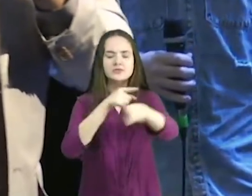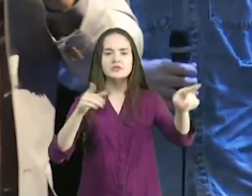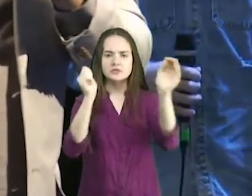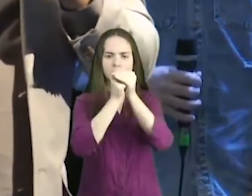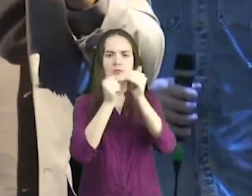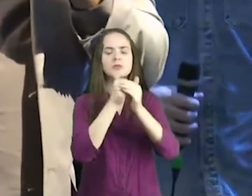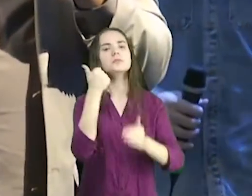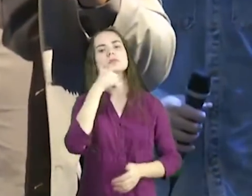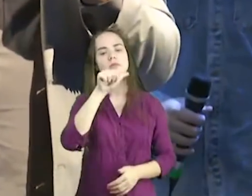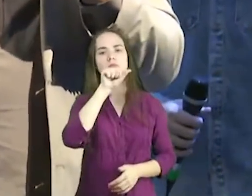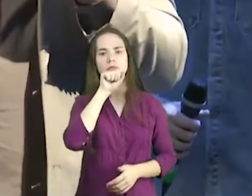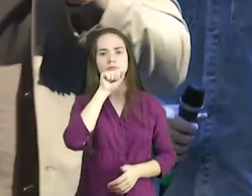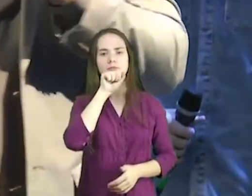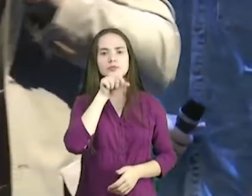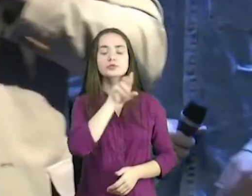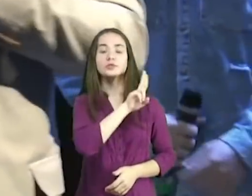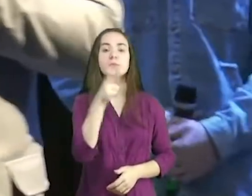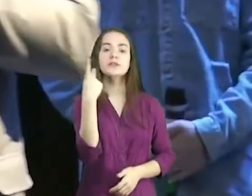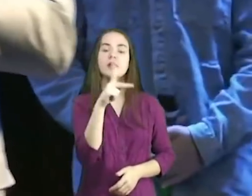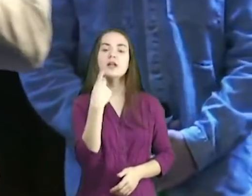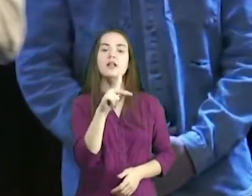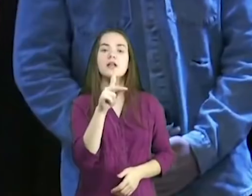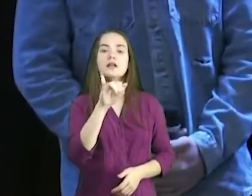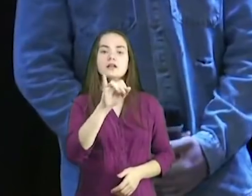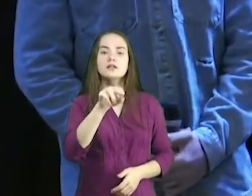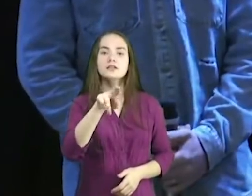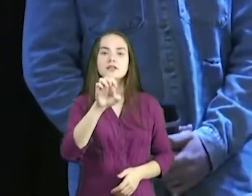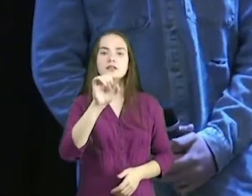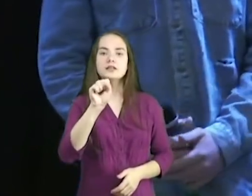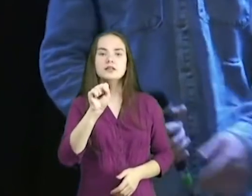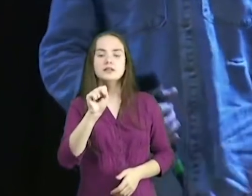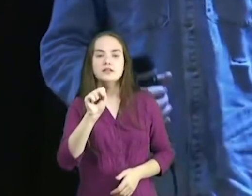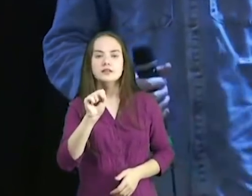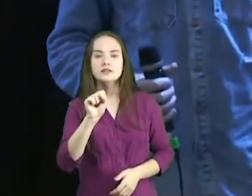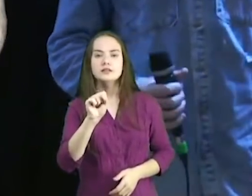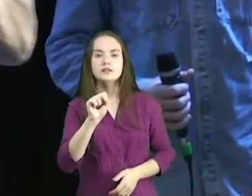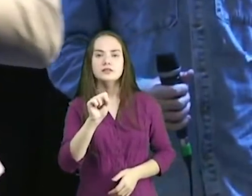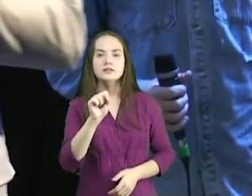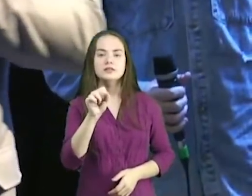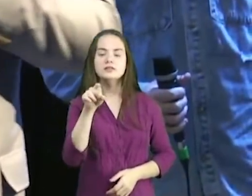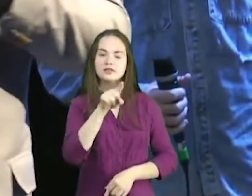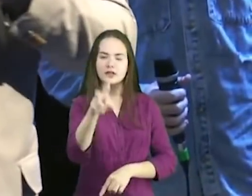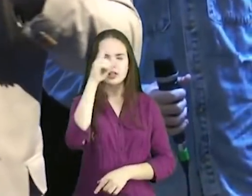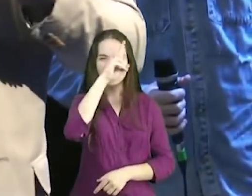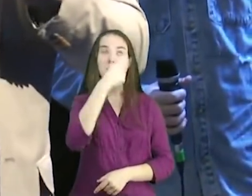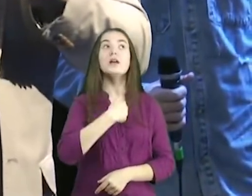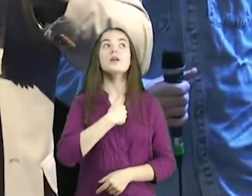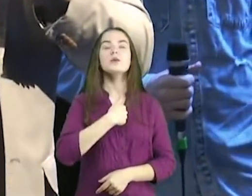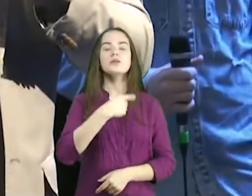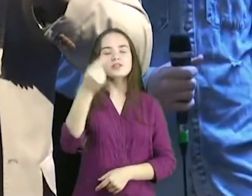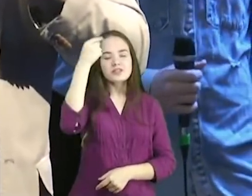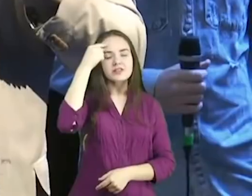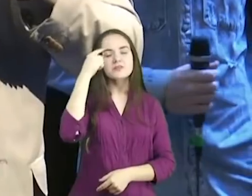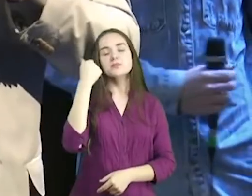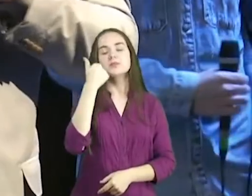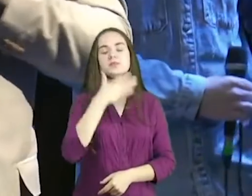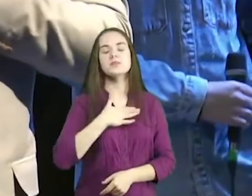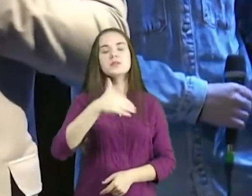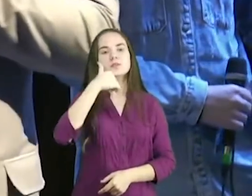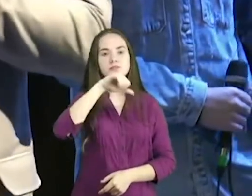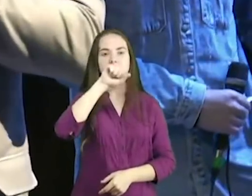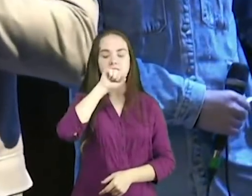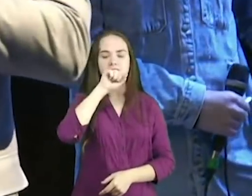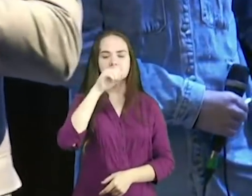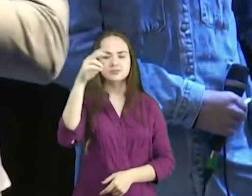Inês. Eu queria que quando você se lembrar de mim, lembre da dona Inês. Uma mulher amável, pensa